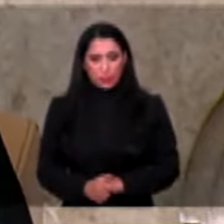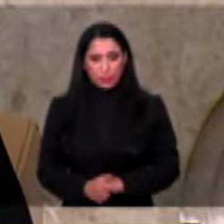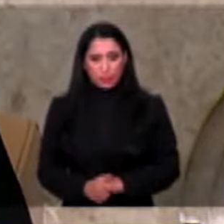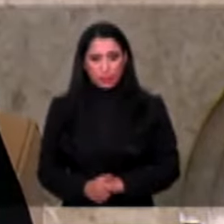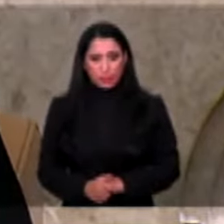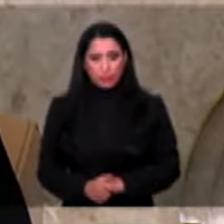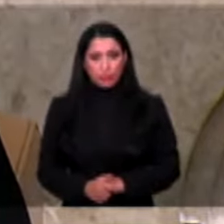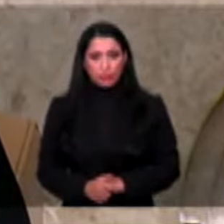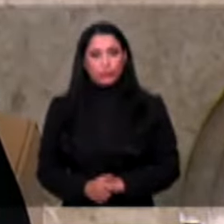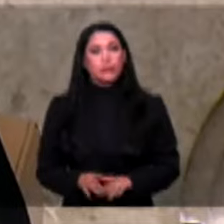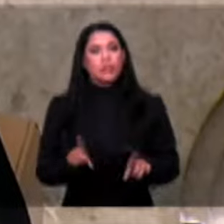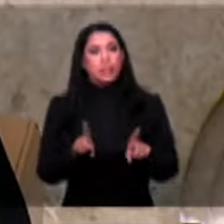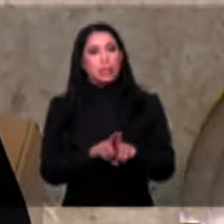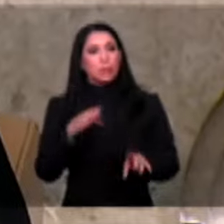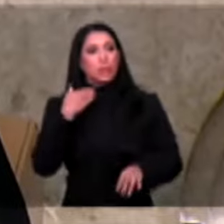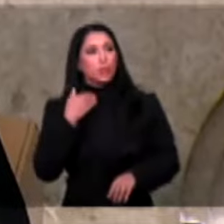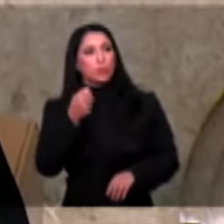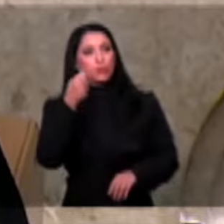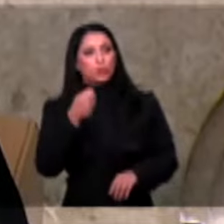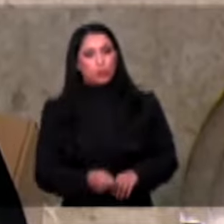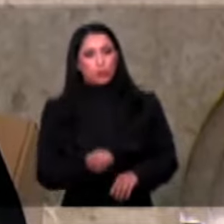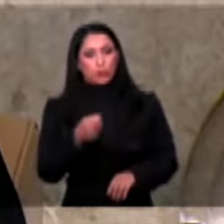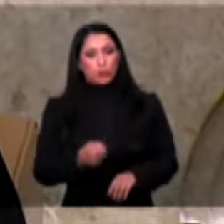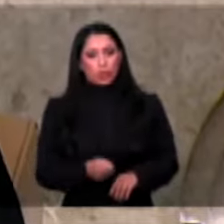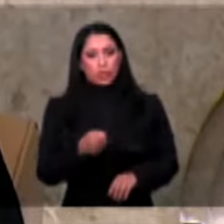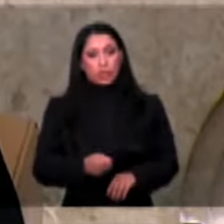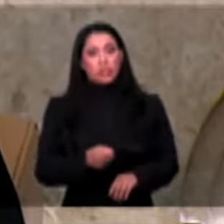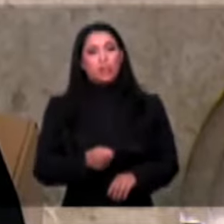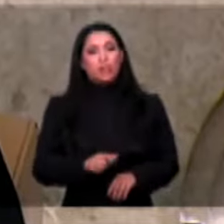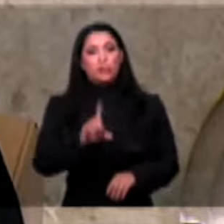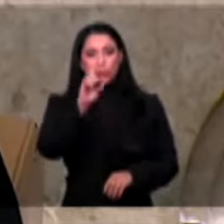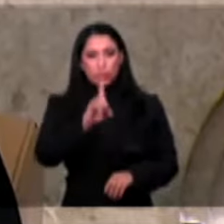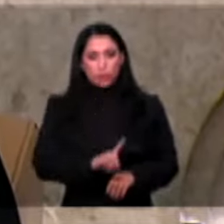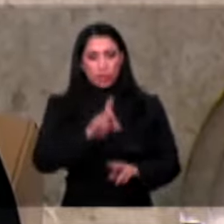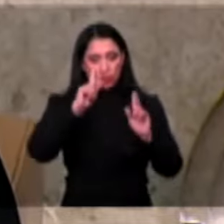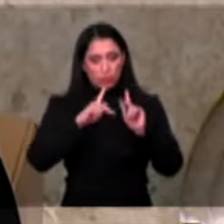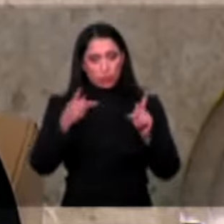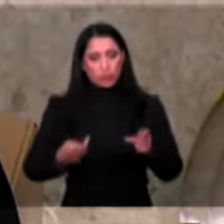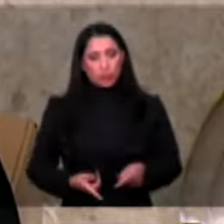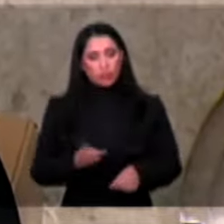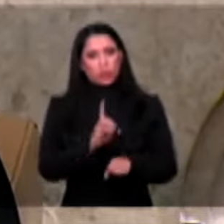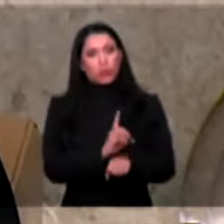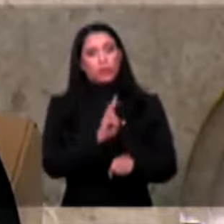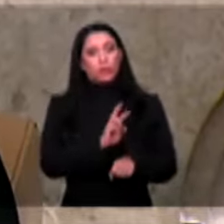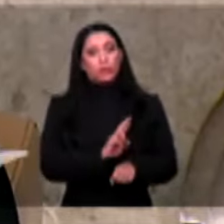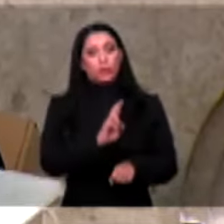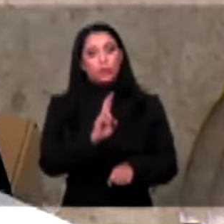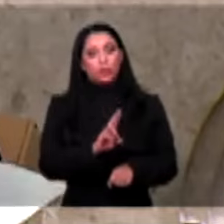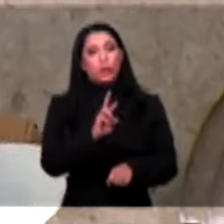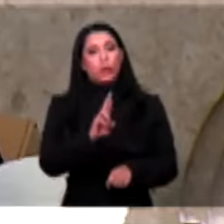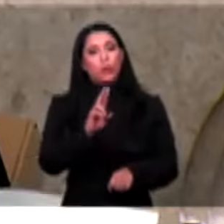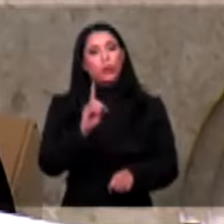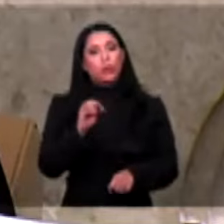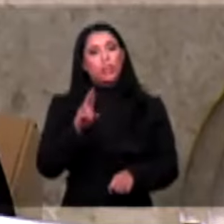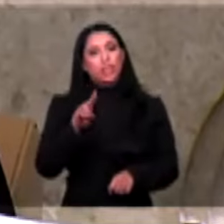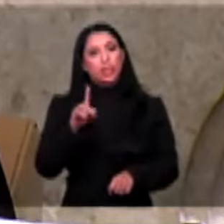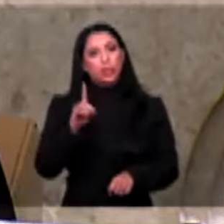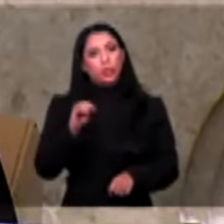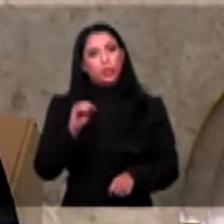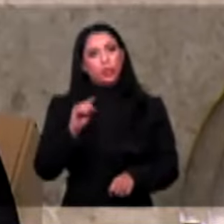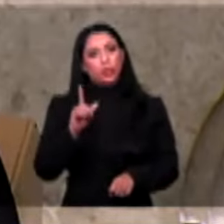O juiz da Corte Interamericana de Direitos Humanos, doutor Rodrigo Mudrovich,